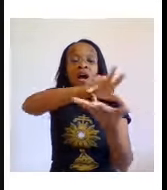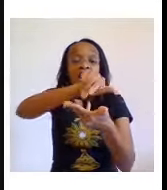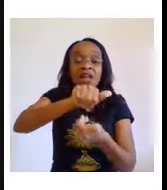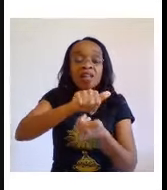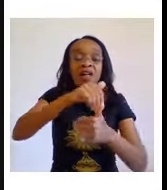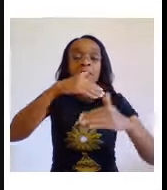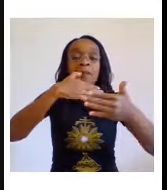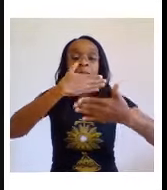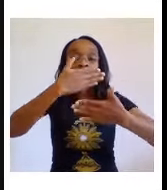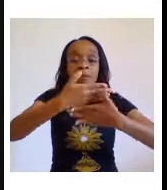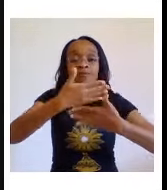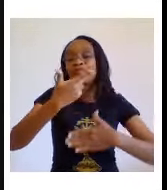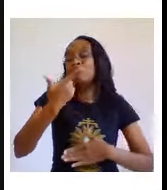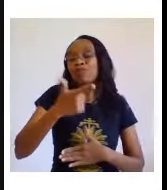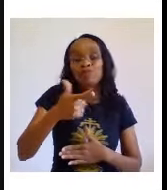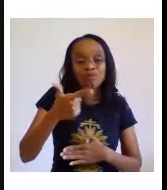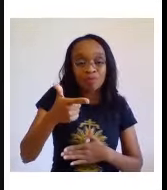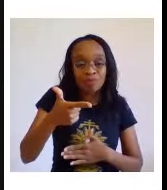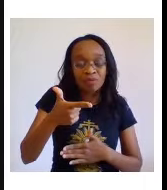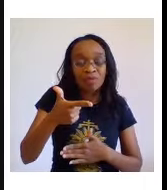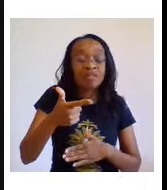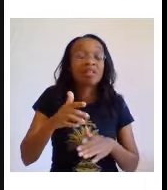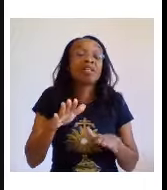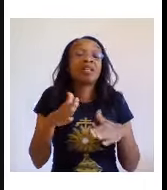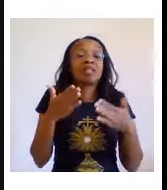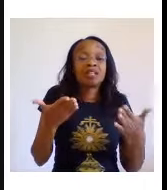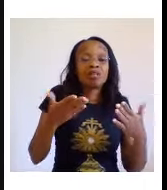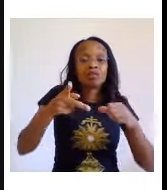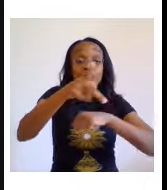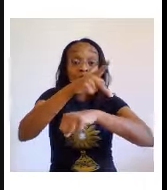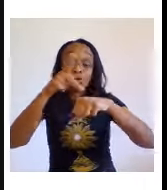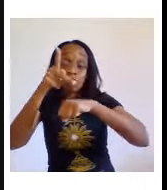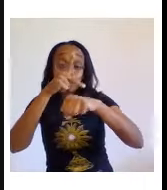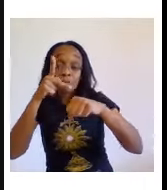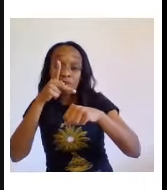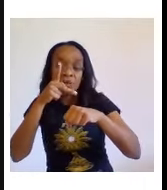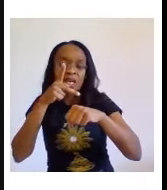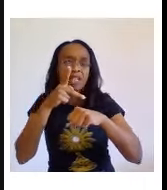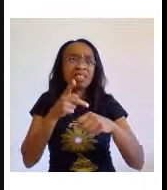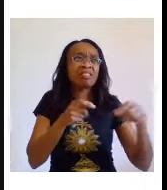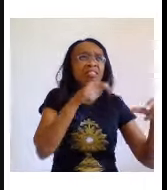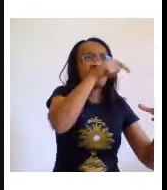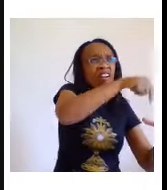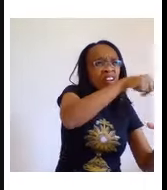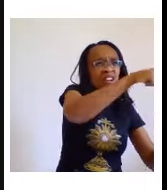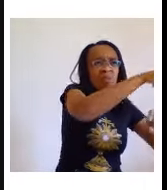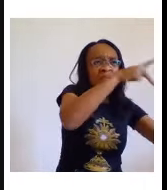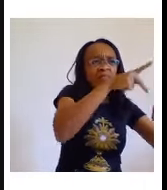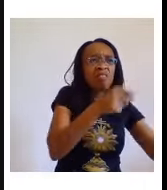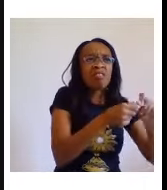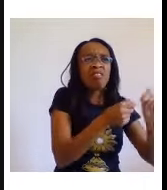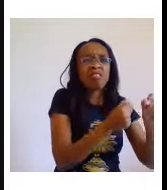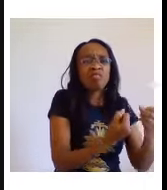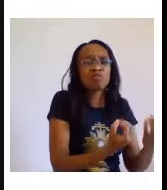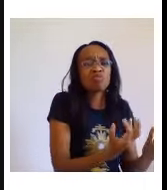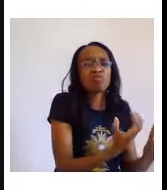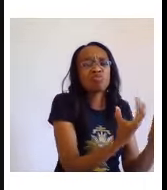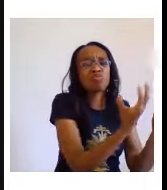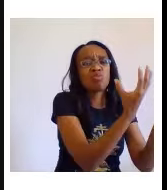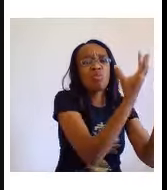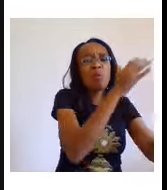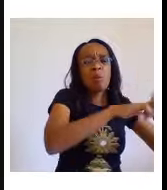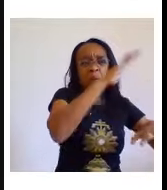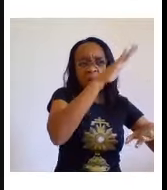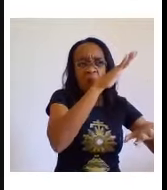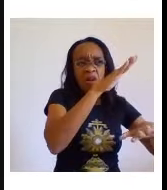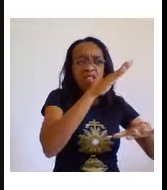né? Então, por mais que um país desenvolvido emita mais e outro menos, né, o